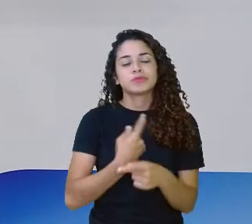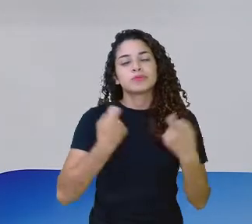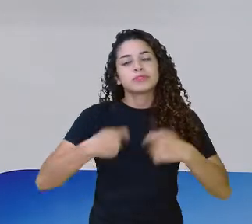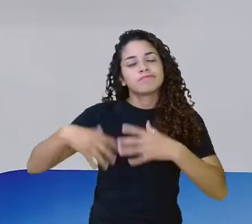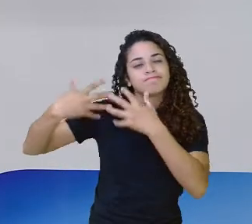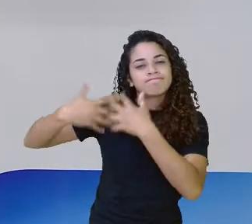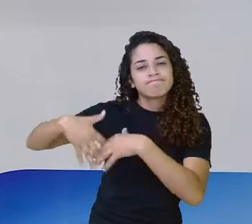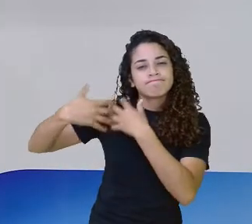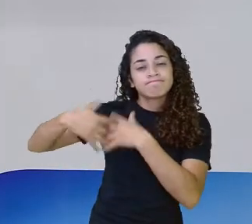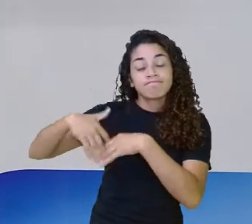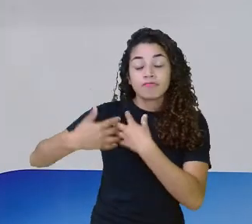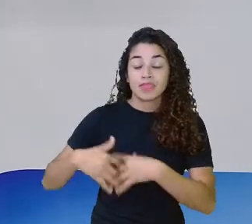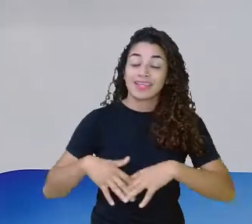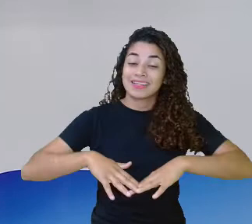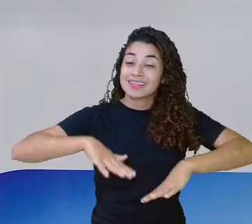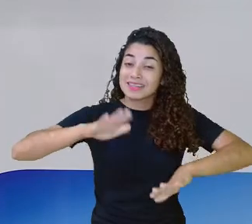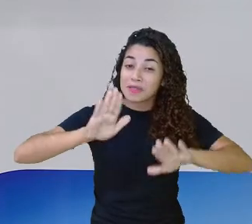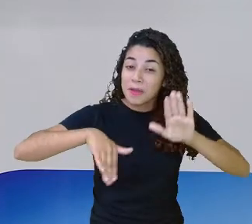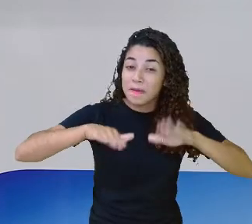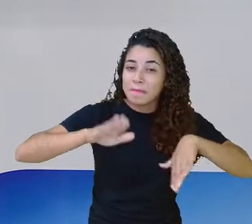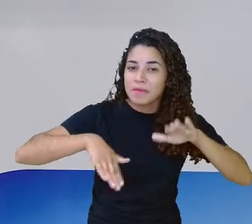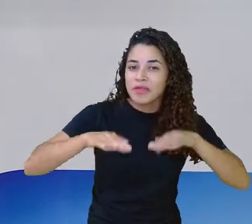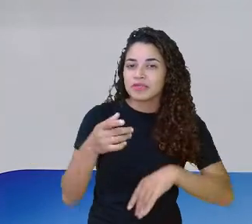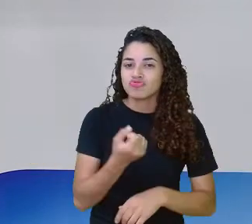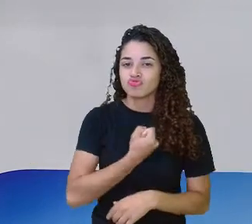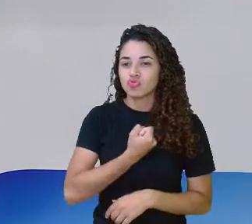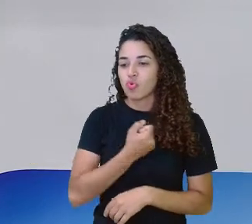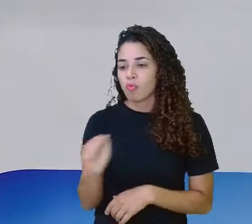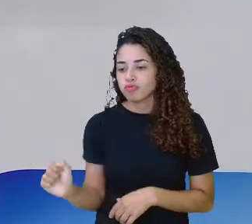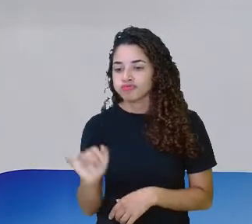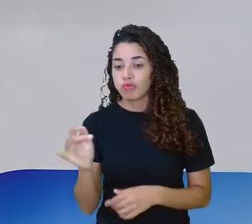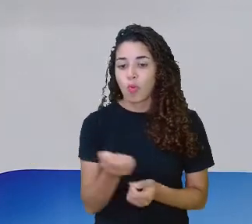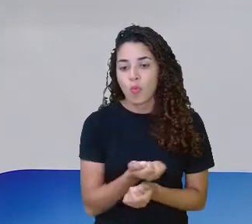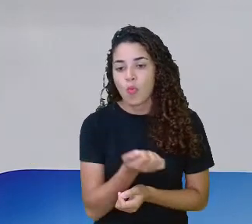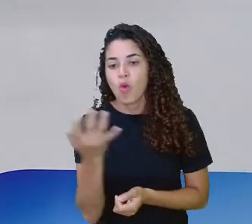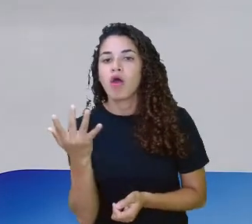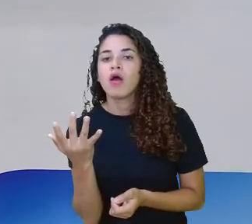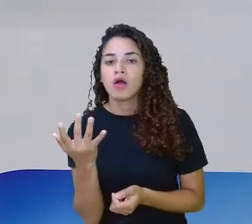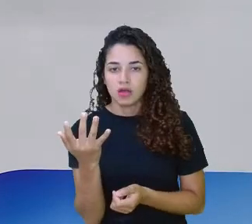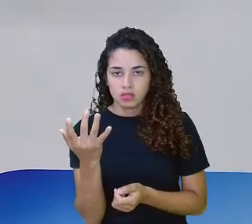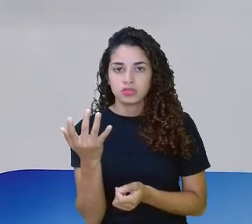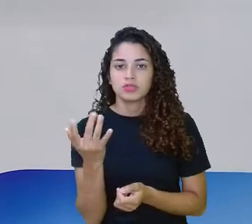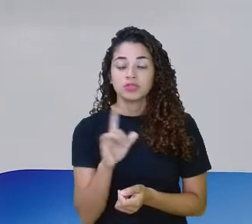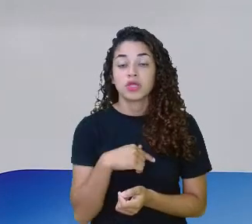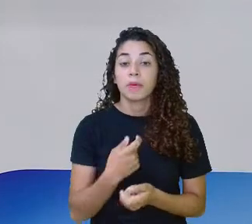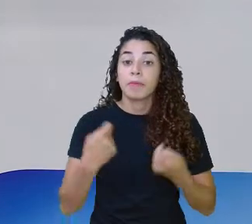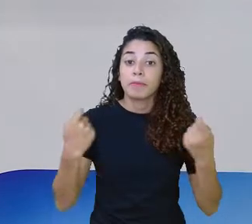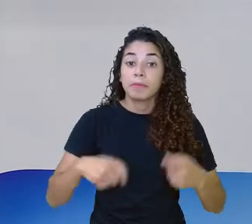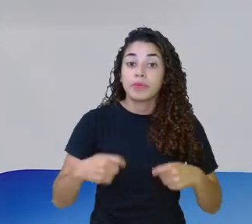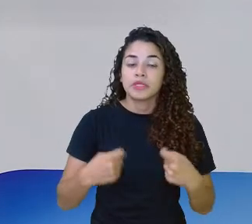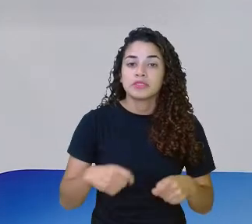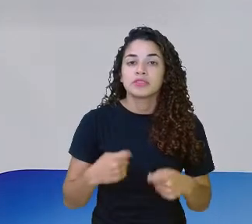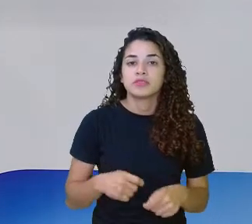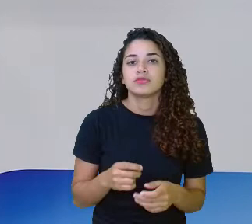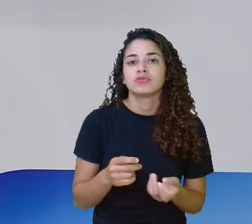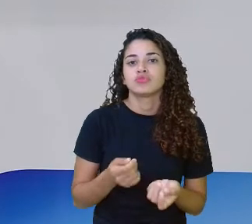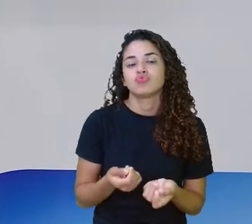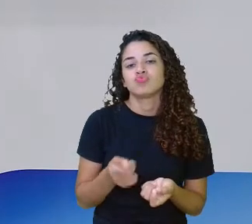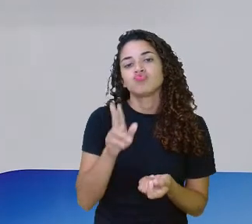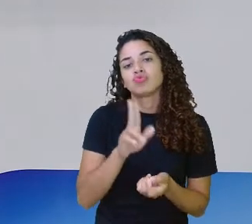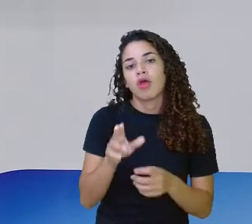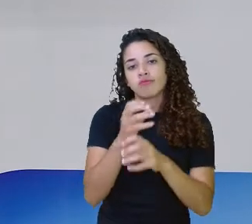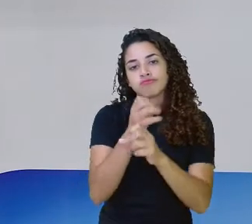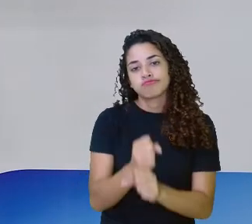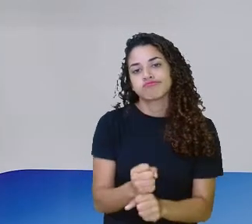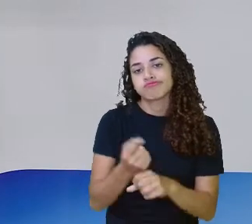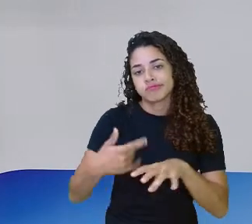reflita. Dependendo do valor, da quantidade de itens que eu tenha, eu preciso utilizar uma operação